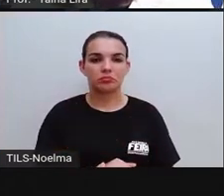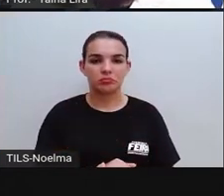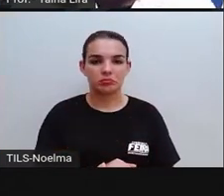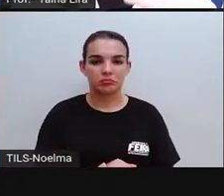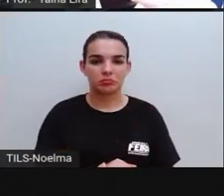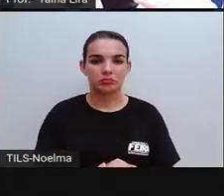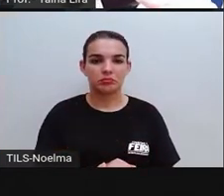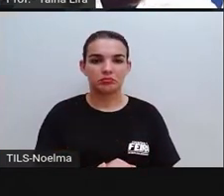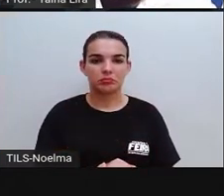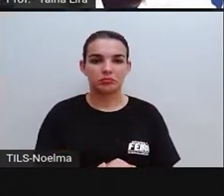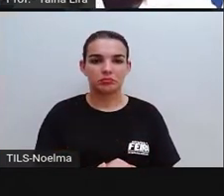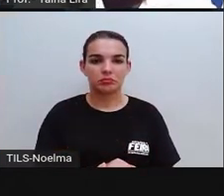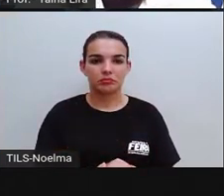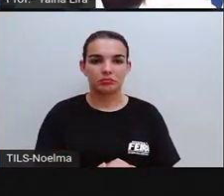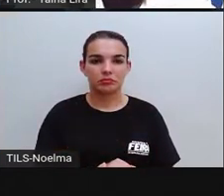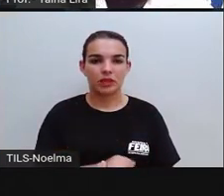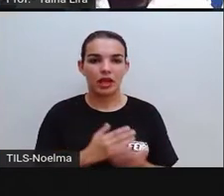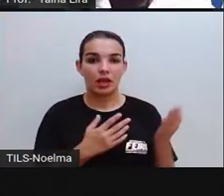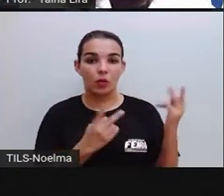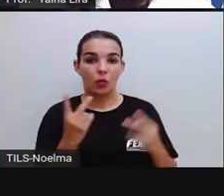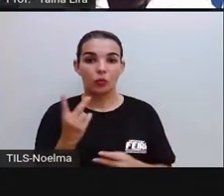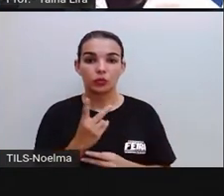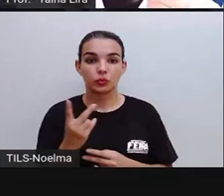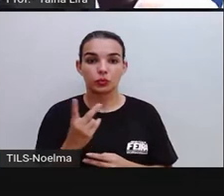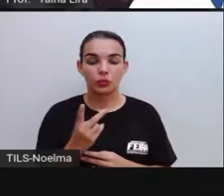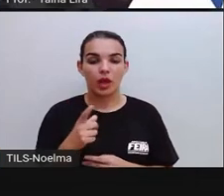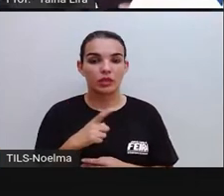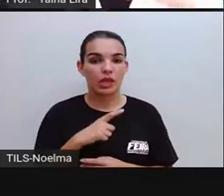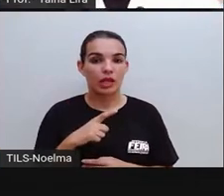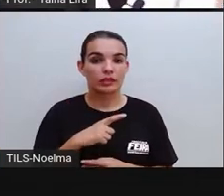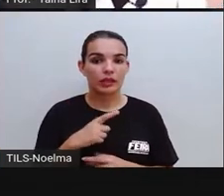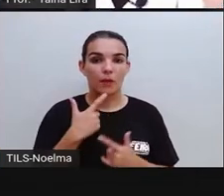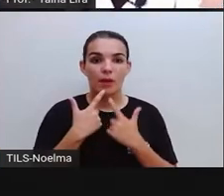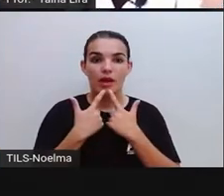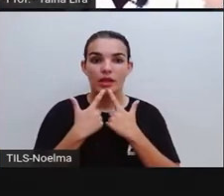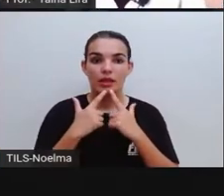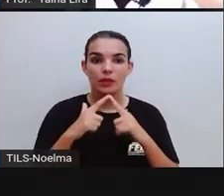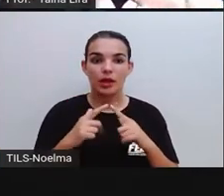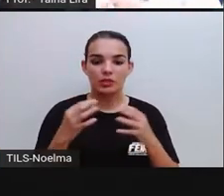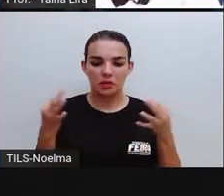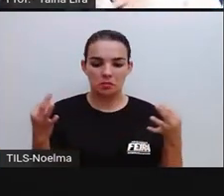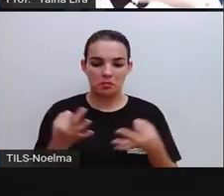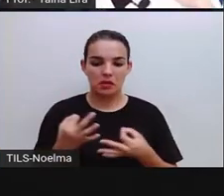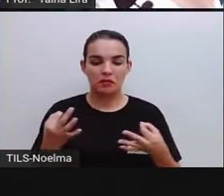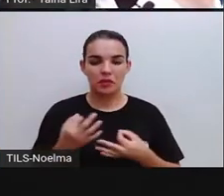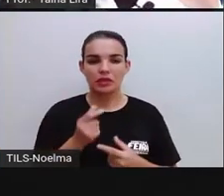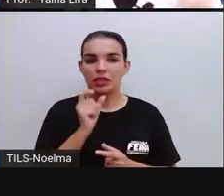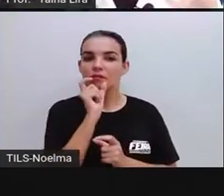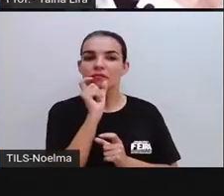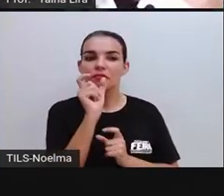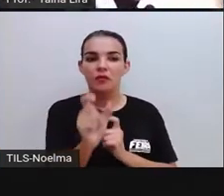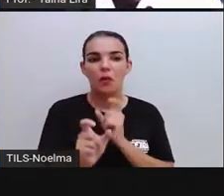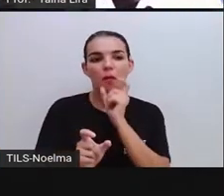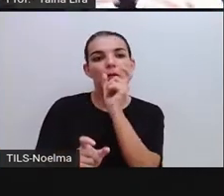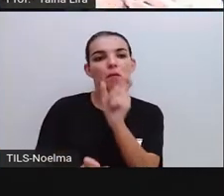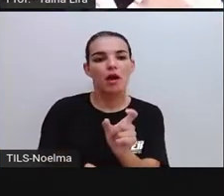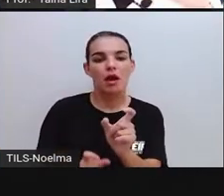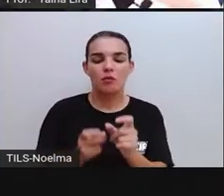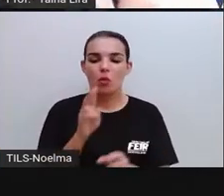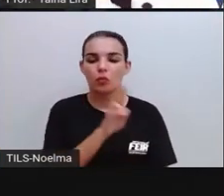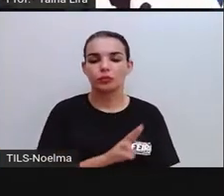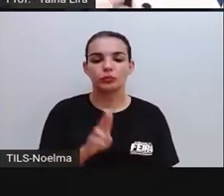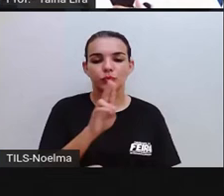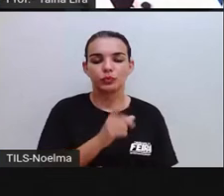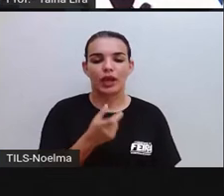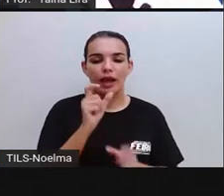Roberto Cabrini e Glória Maria, eles já vêm aí com entrevistas mais formais.